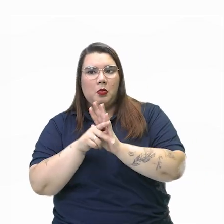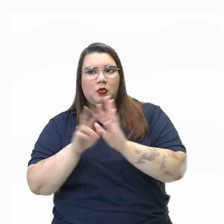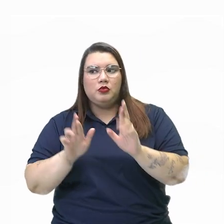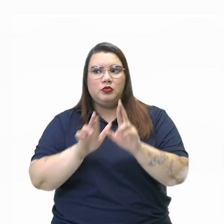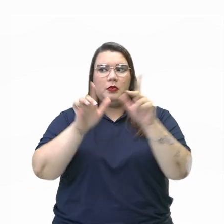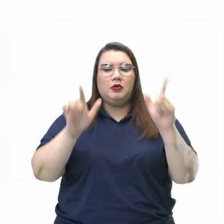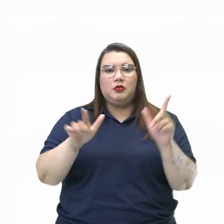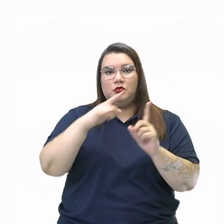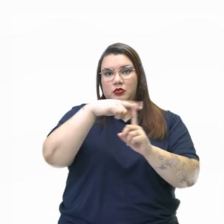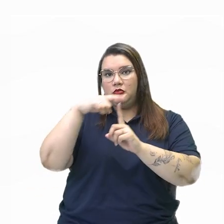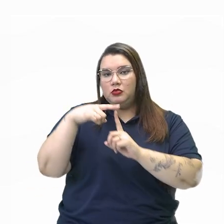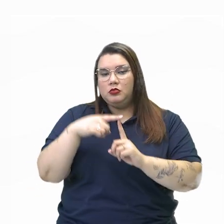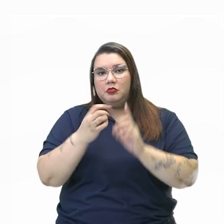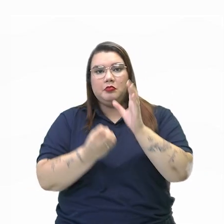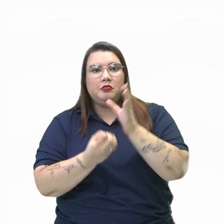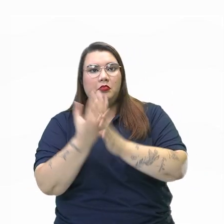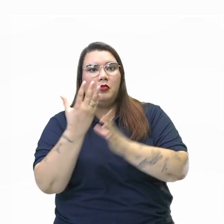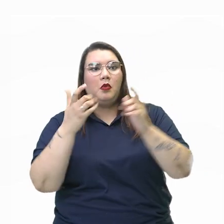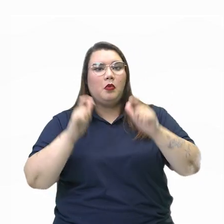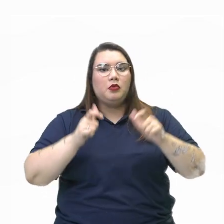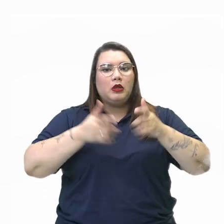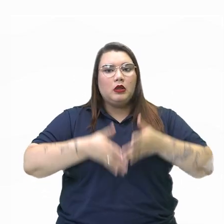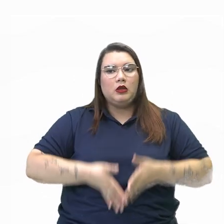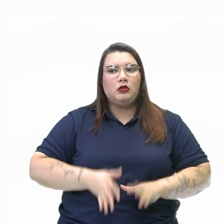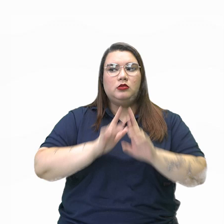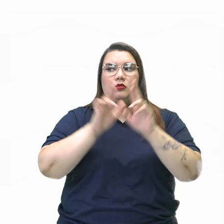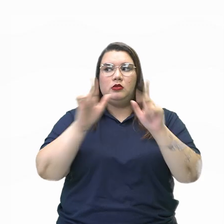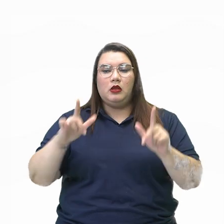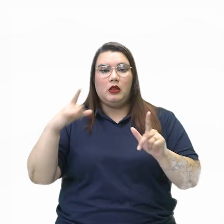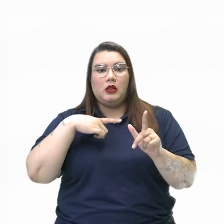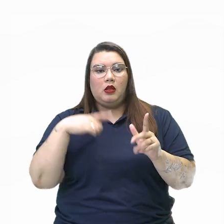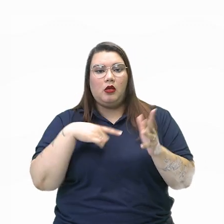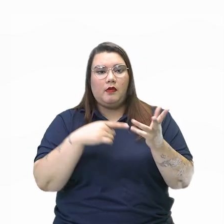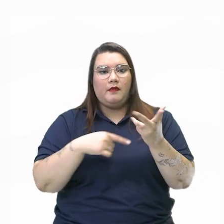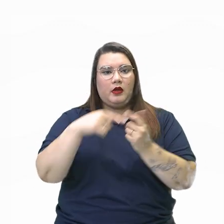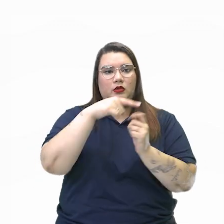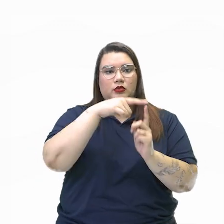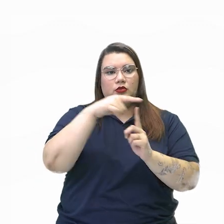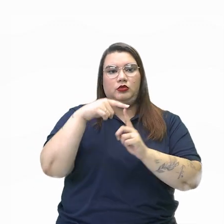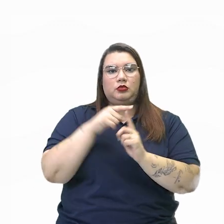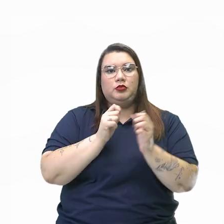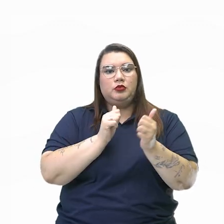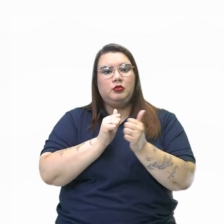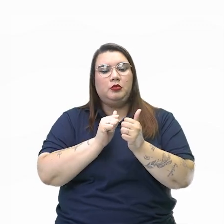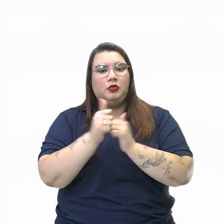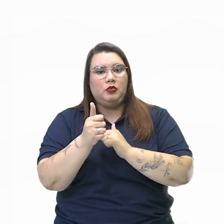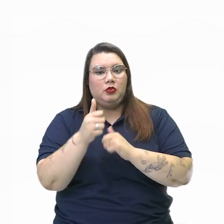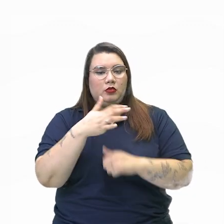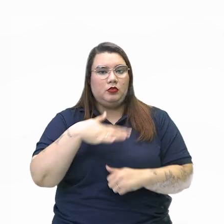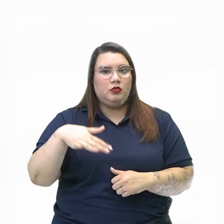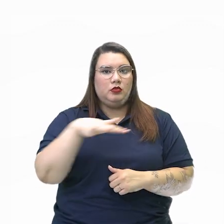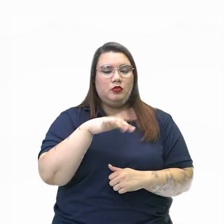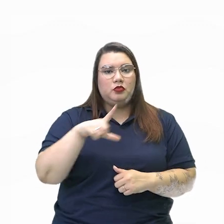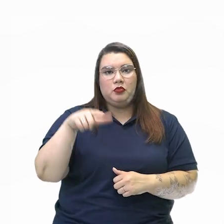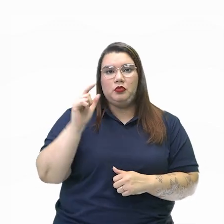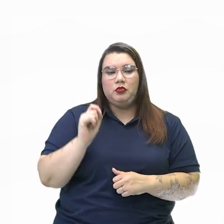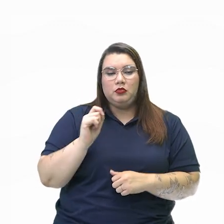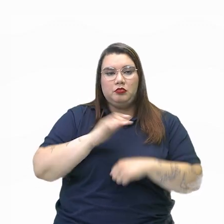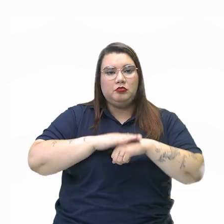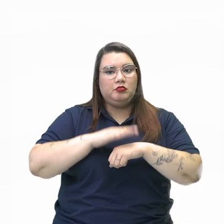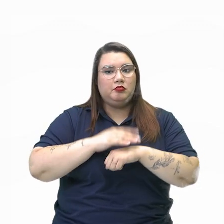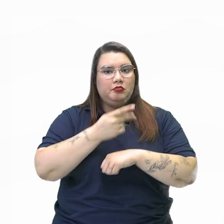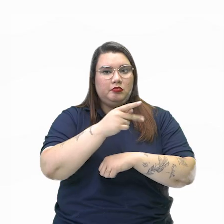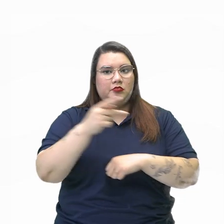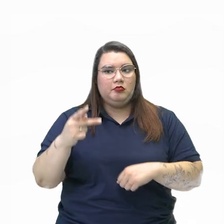de origens diferentes. Existem modalidades esportivas aí para todo gosto, né? E isso torna